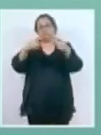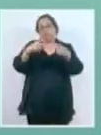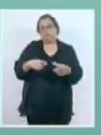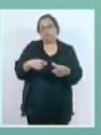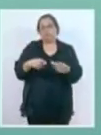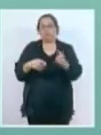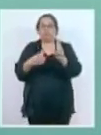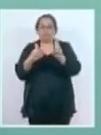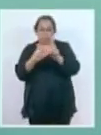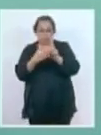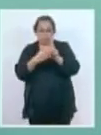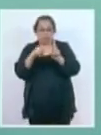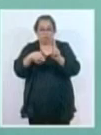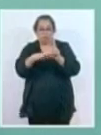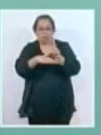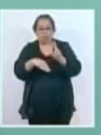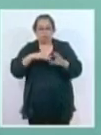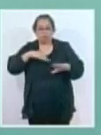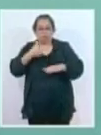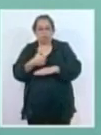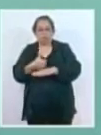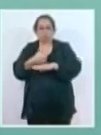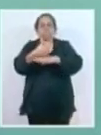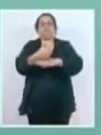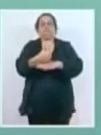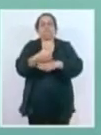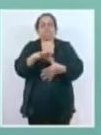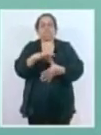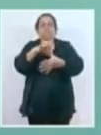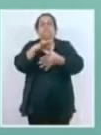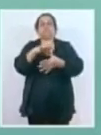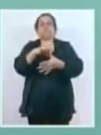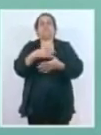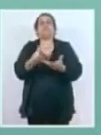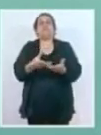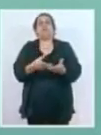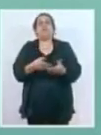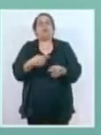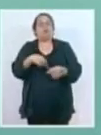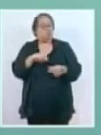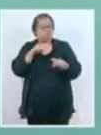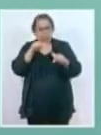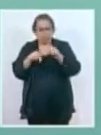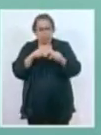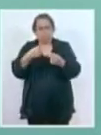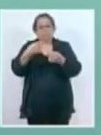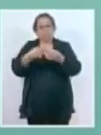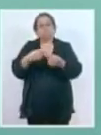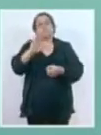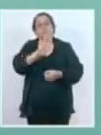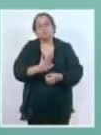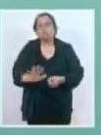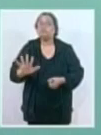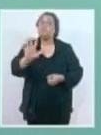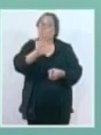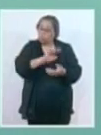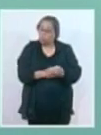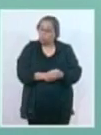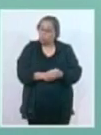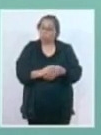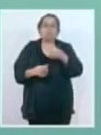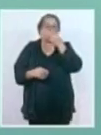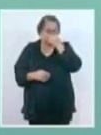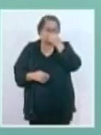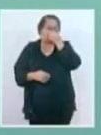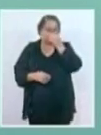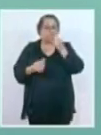Sim. E às vezes o pessoal fala muito, ah, Dudu trabalha para o Guarani e para o Tocantins. Pessoal, não é que eu trabalhe só para o Guarani ou para o Tocantins. Eu